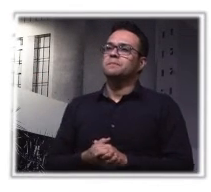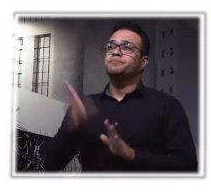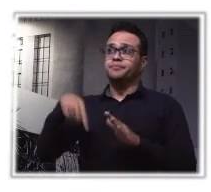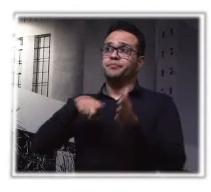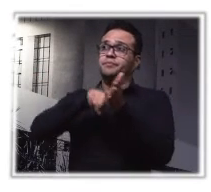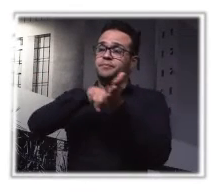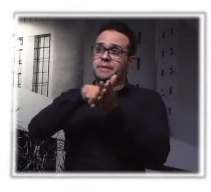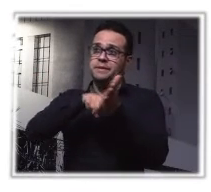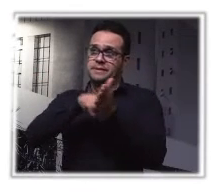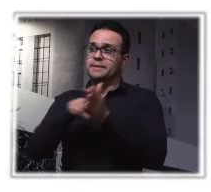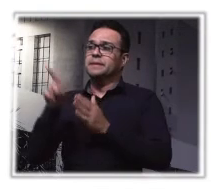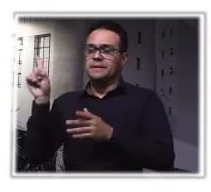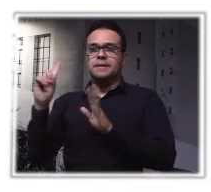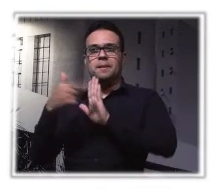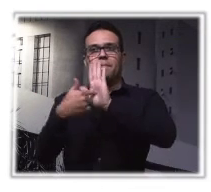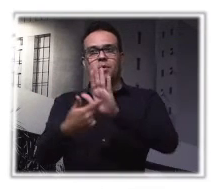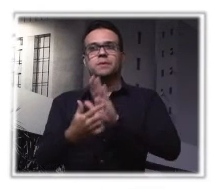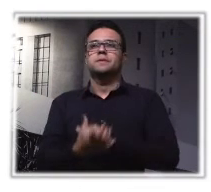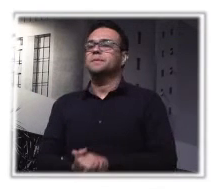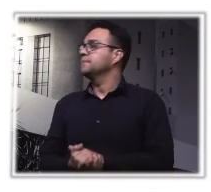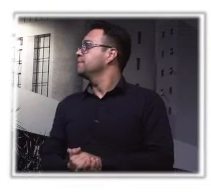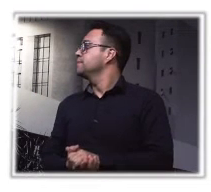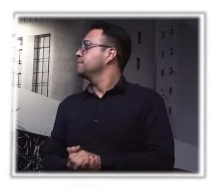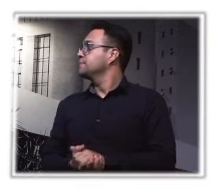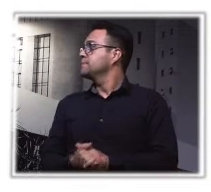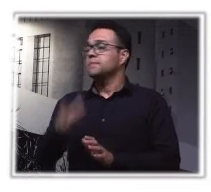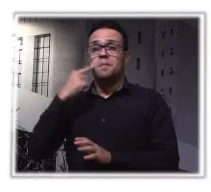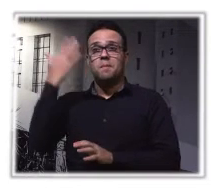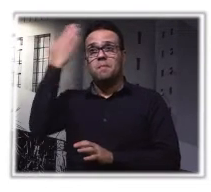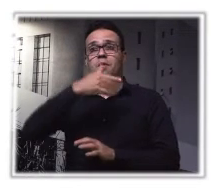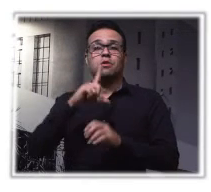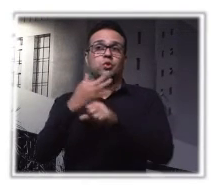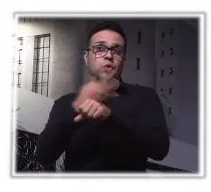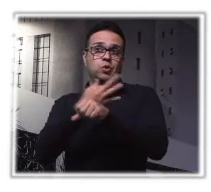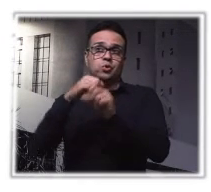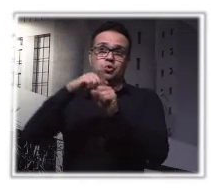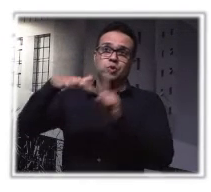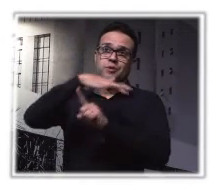pesquisa do Instituto de Pesquisas Econômicas Aplicadas, que verifica a tolerância social à